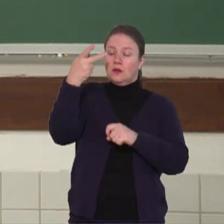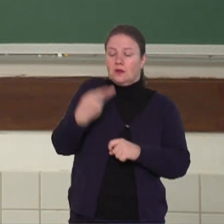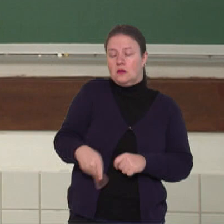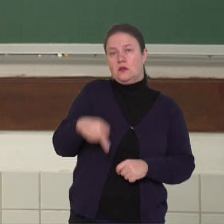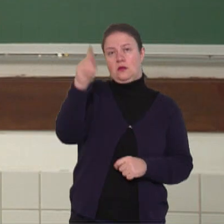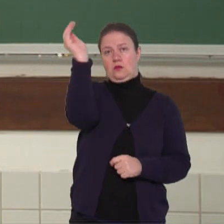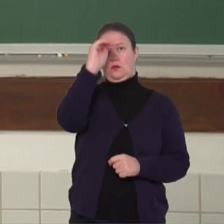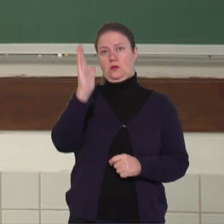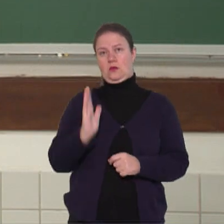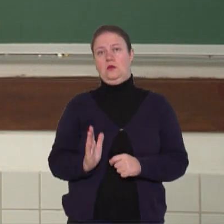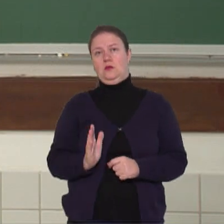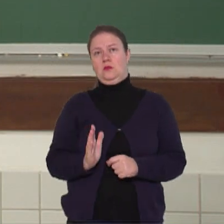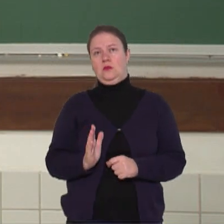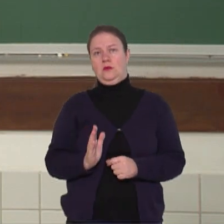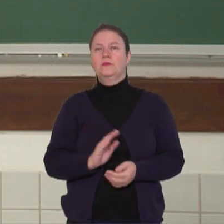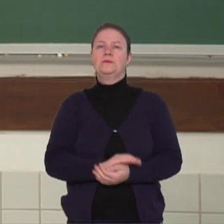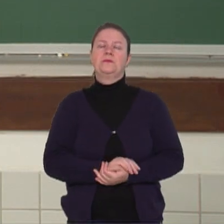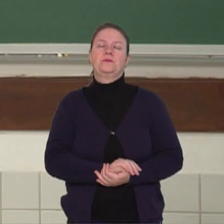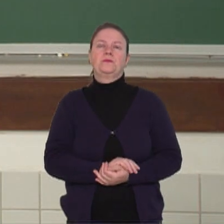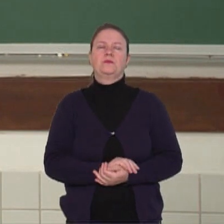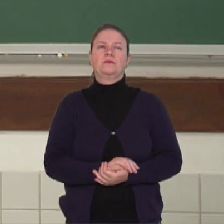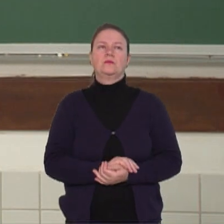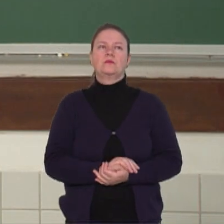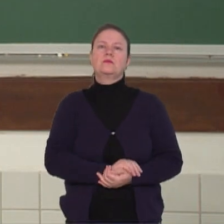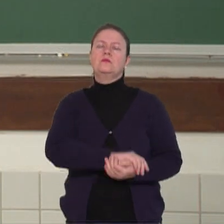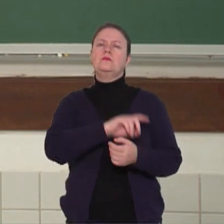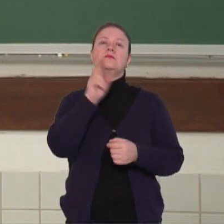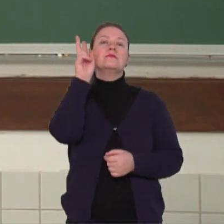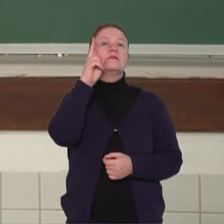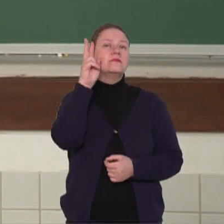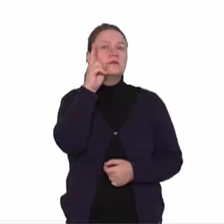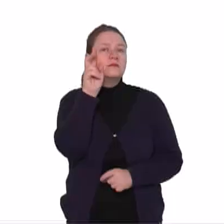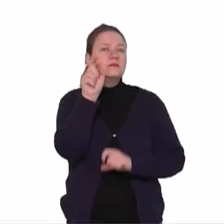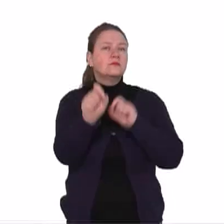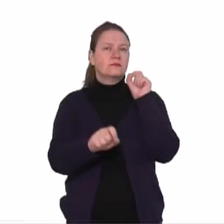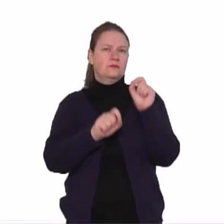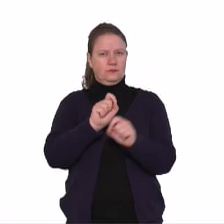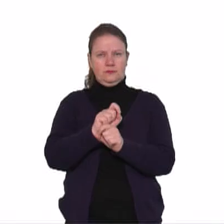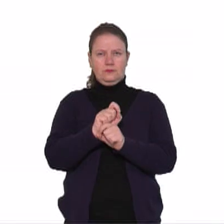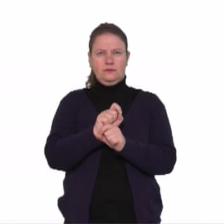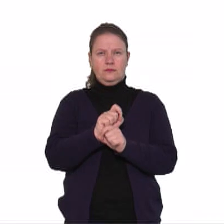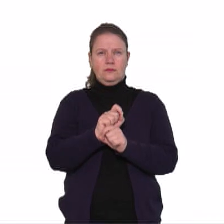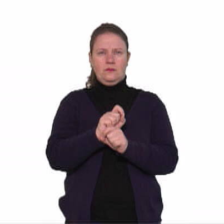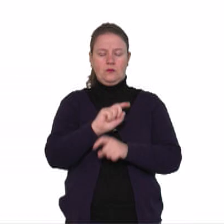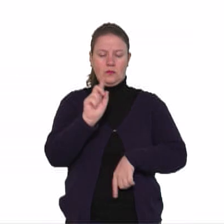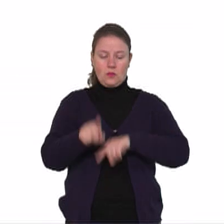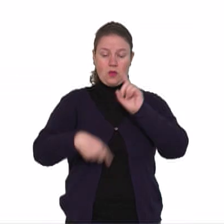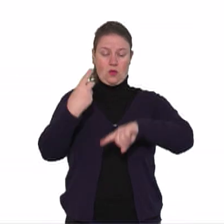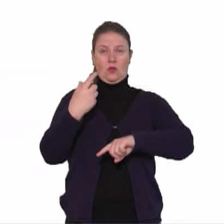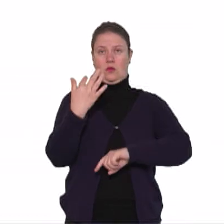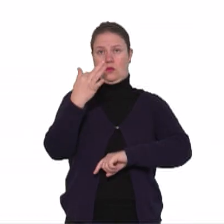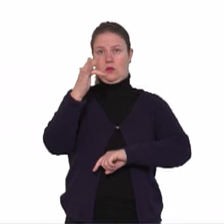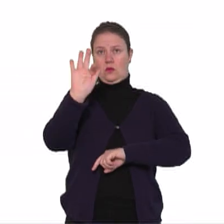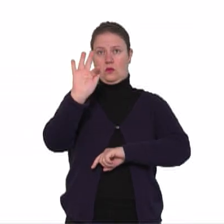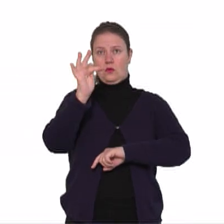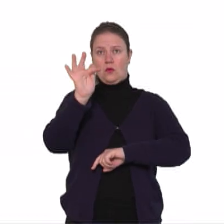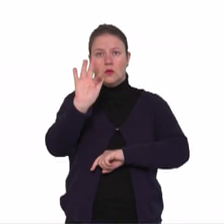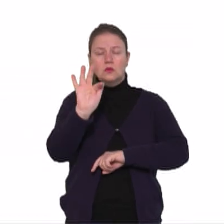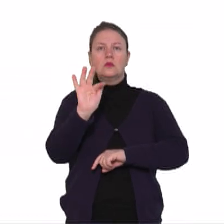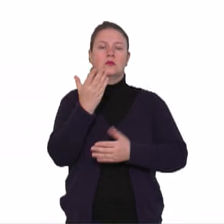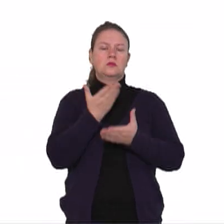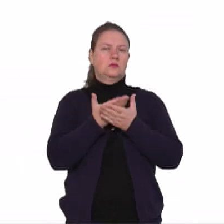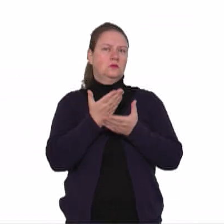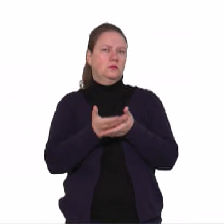vive um sistema de colônia. Então aqui, relembrando, vamos relembrar um pouco a Revolução Francesa. Vimos nas